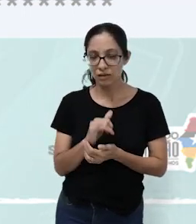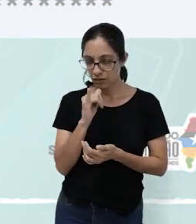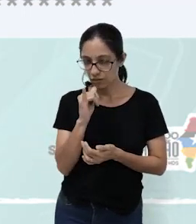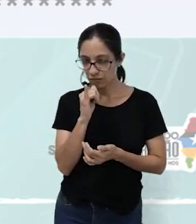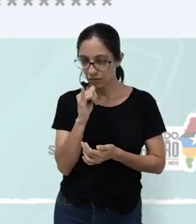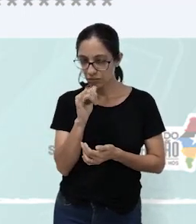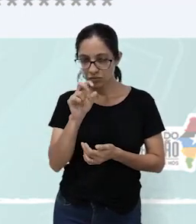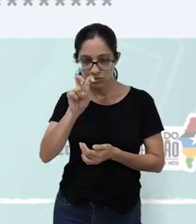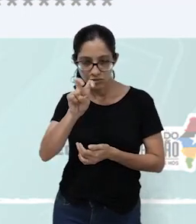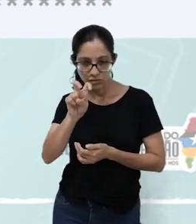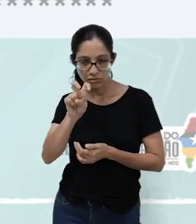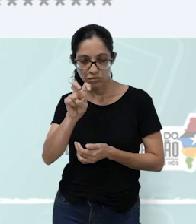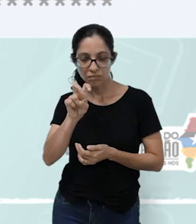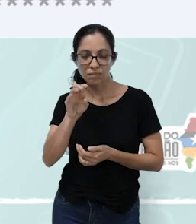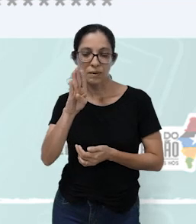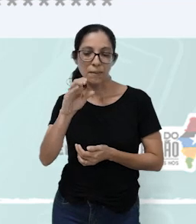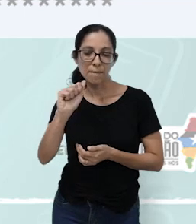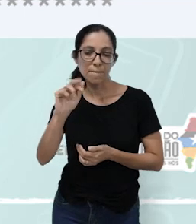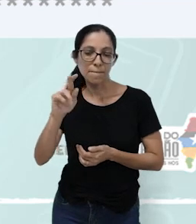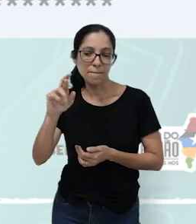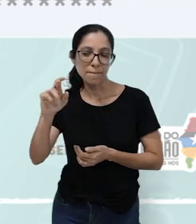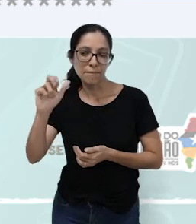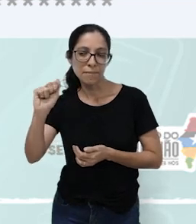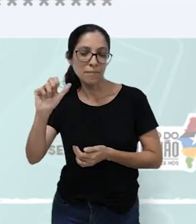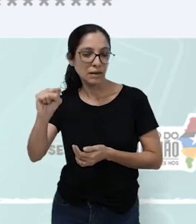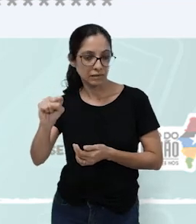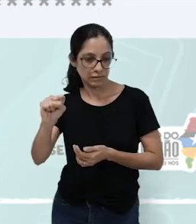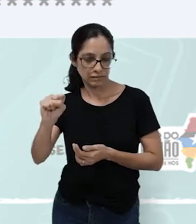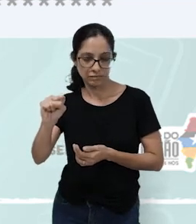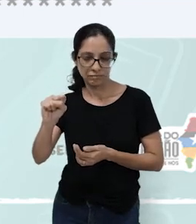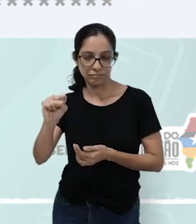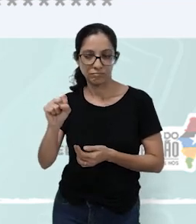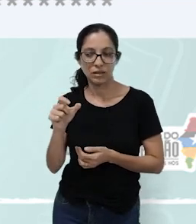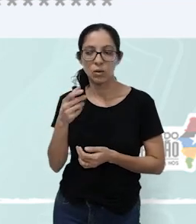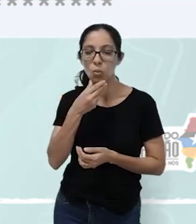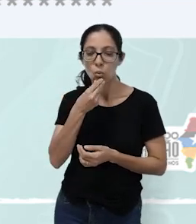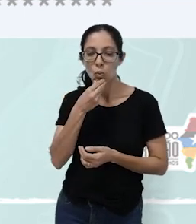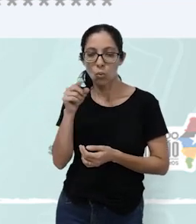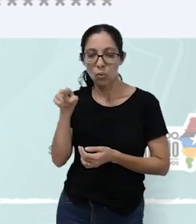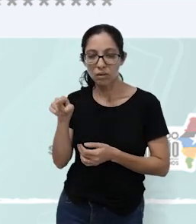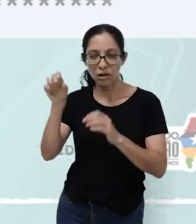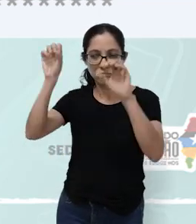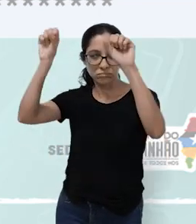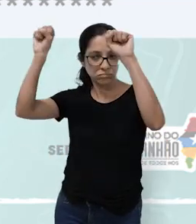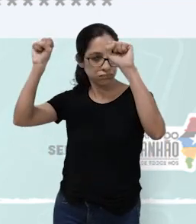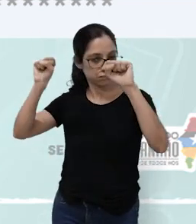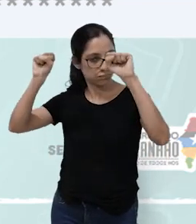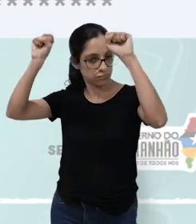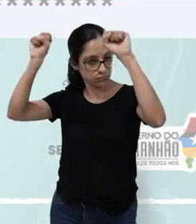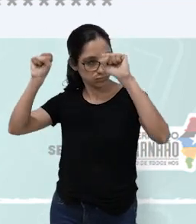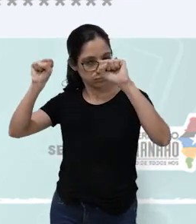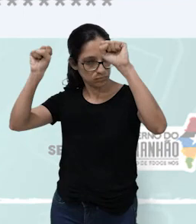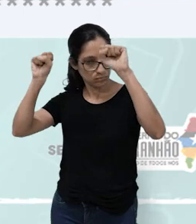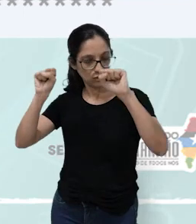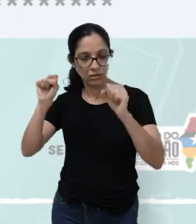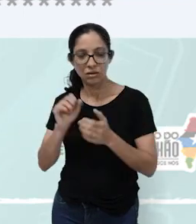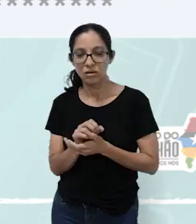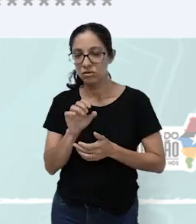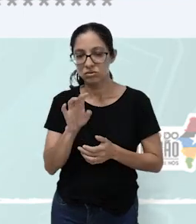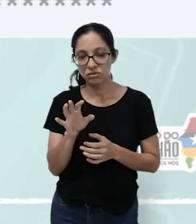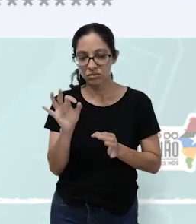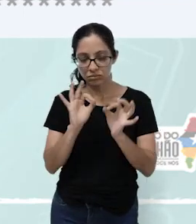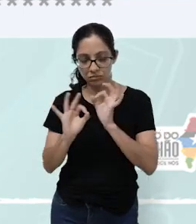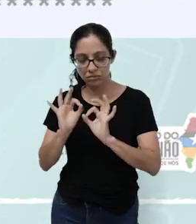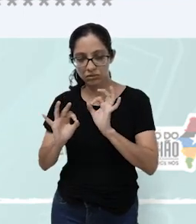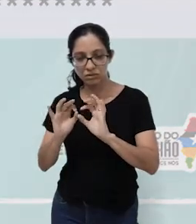5 barras fixas ali, ó. Não sei também se é isso, estou chutando aqui. São dados aqui que eu fiz apenas para preencher essa tabela. Uma impulsão de